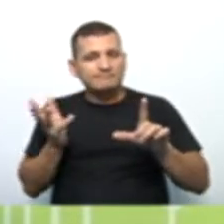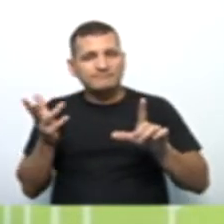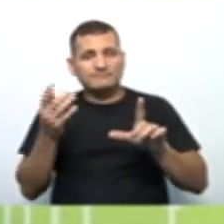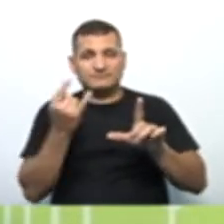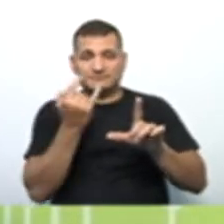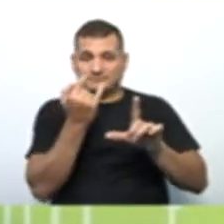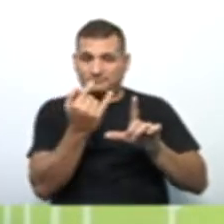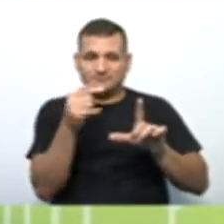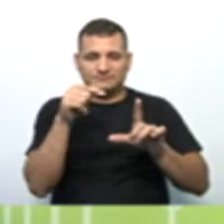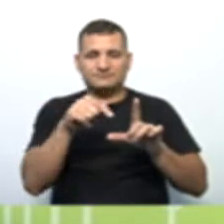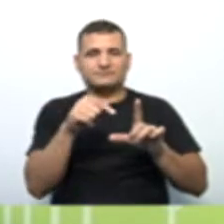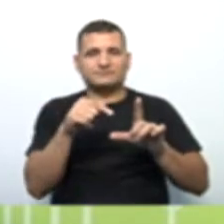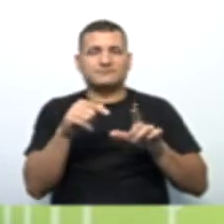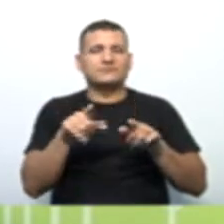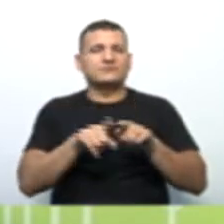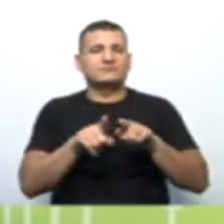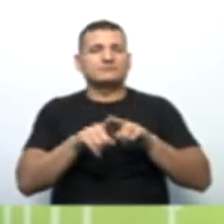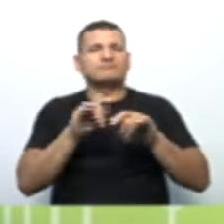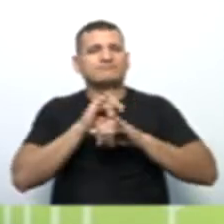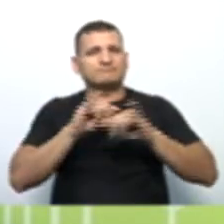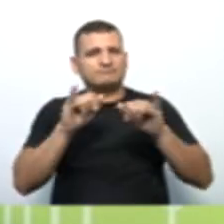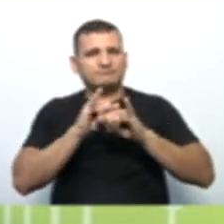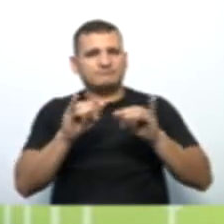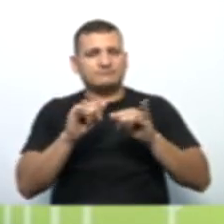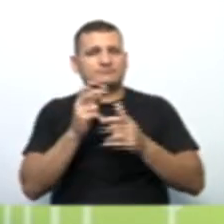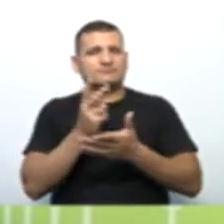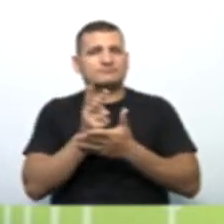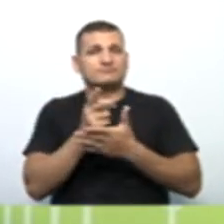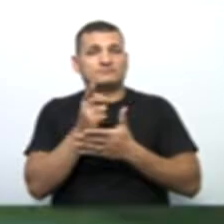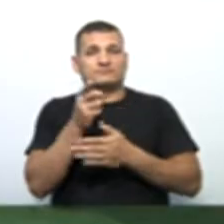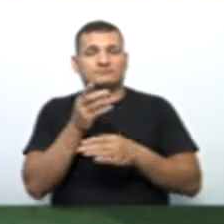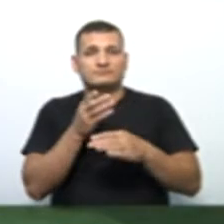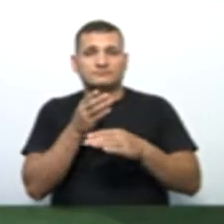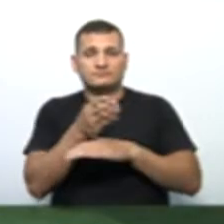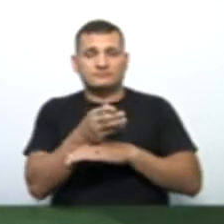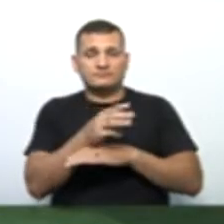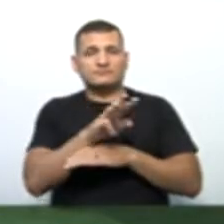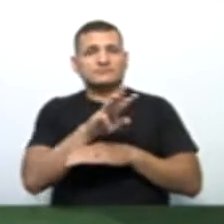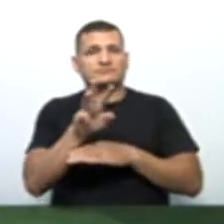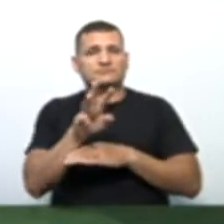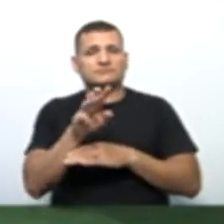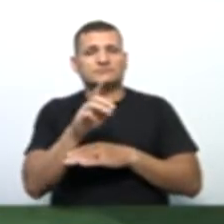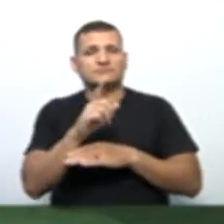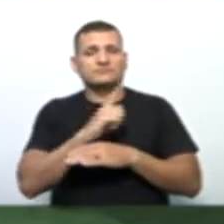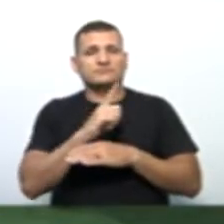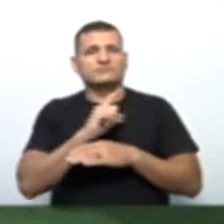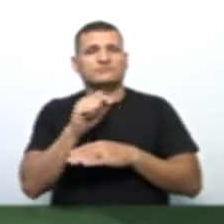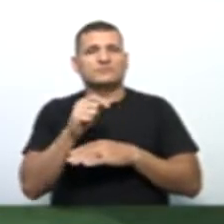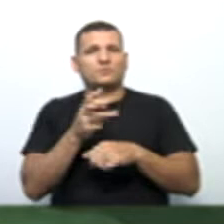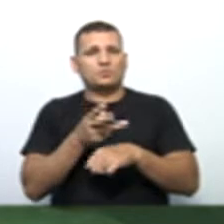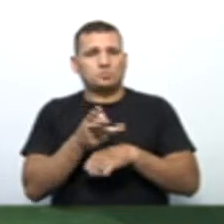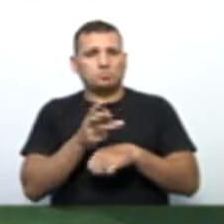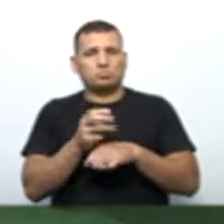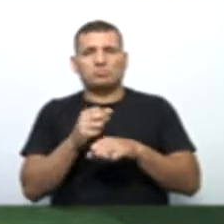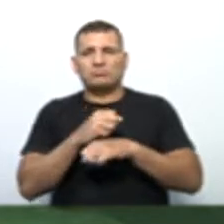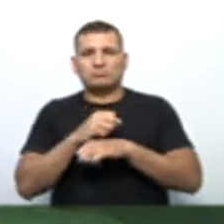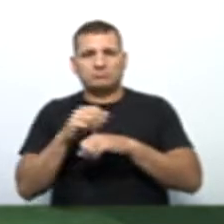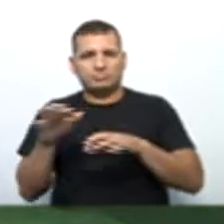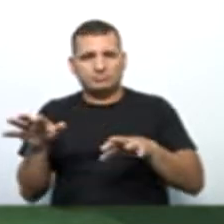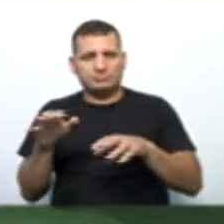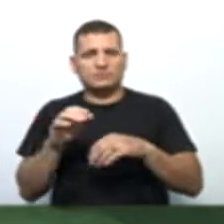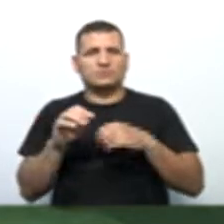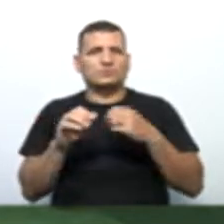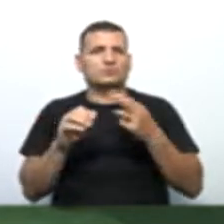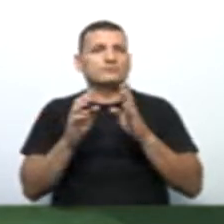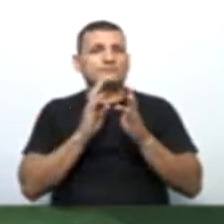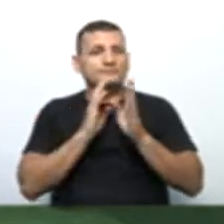é uma forma também de divulgação não é toda vez que entro no site bacana você já divulga desaprende divulga no facebook falava em 7 é bacana